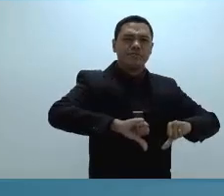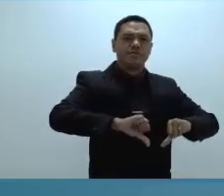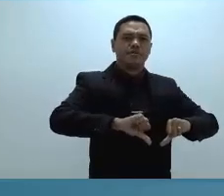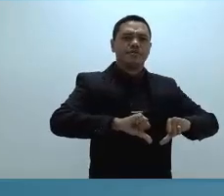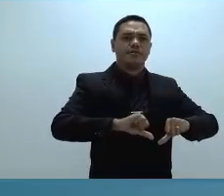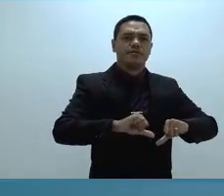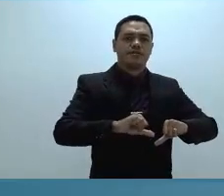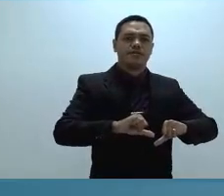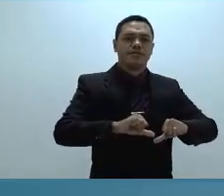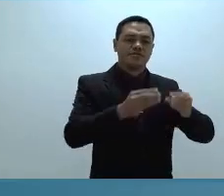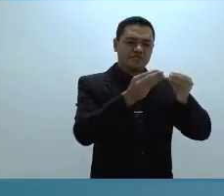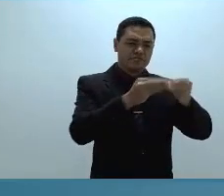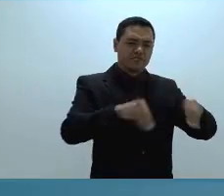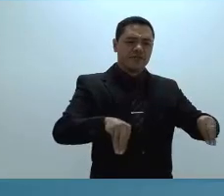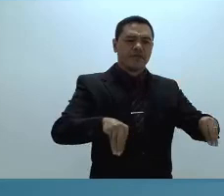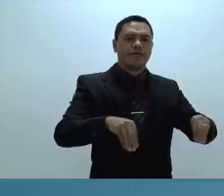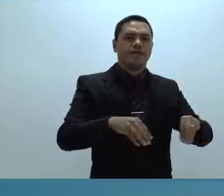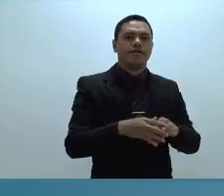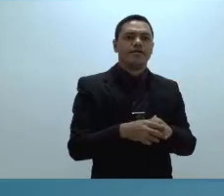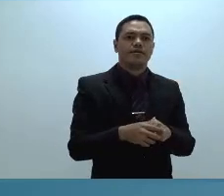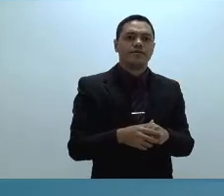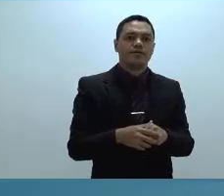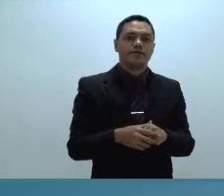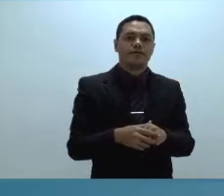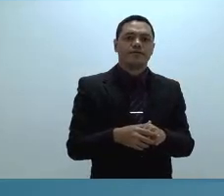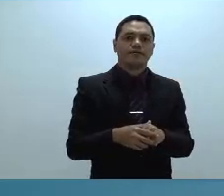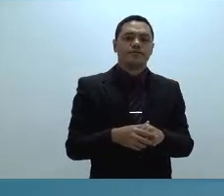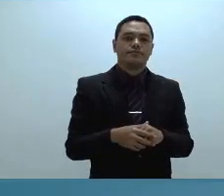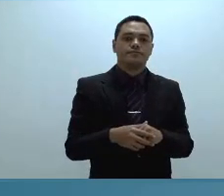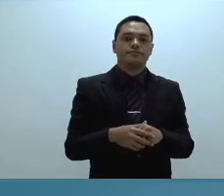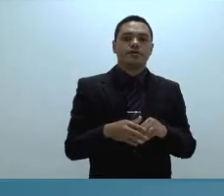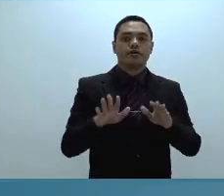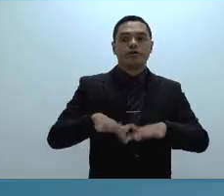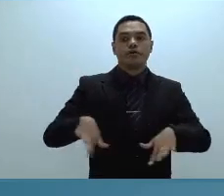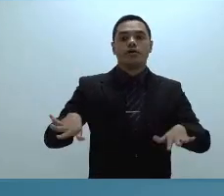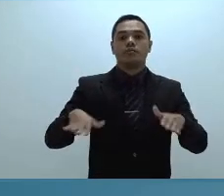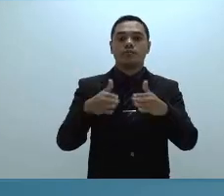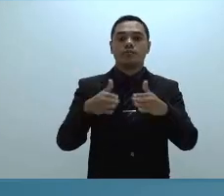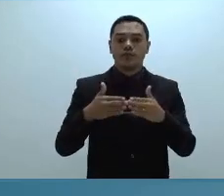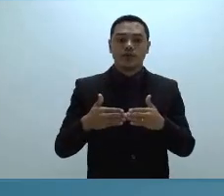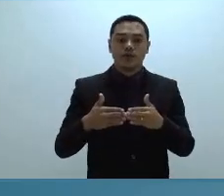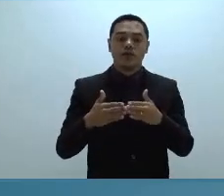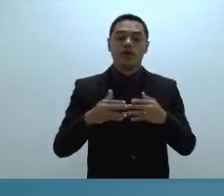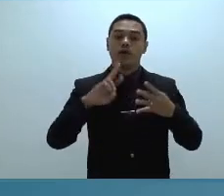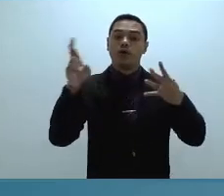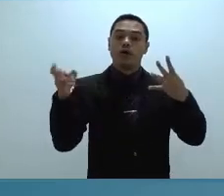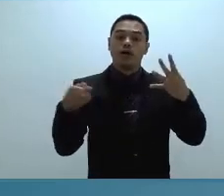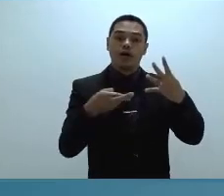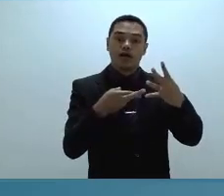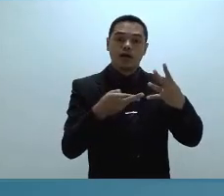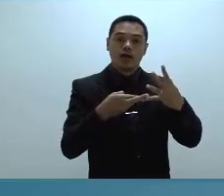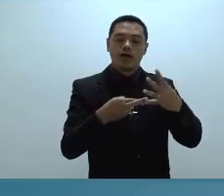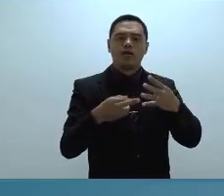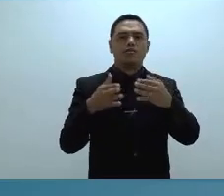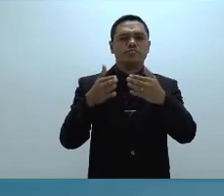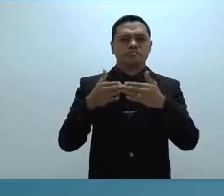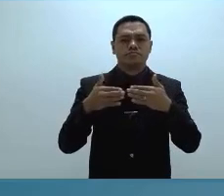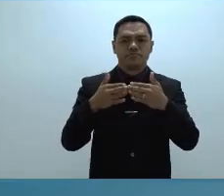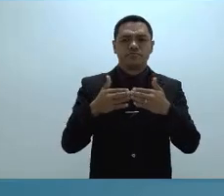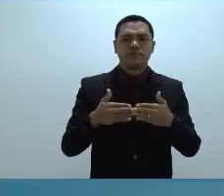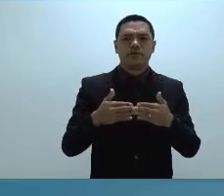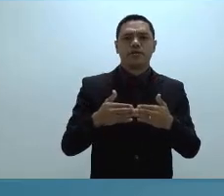disponível com interesse particular envolvido, a relatoria do recurso de atuação que deve recair sobre o desembargador integrante das turmas de direito